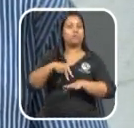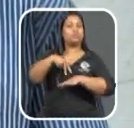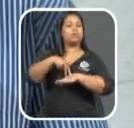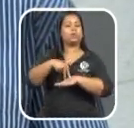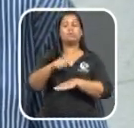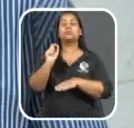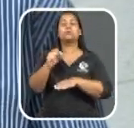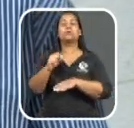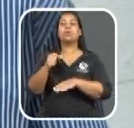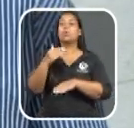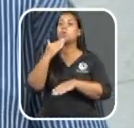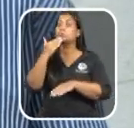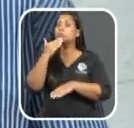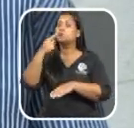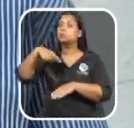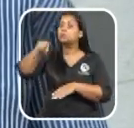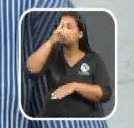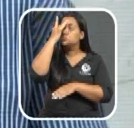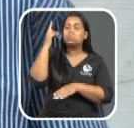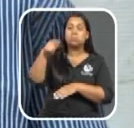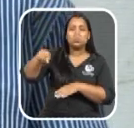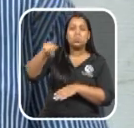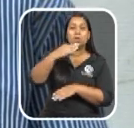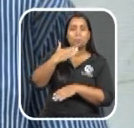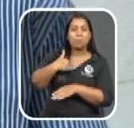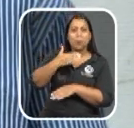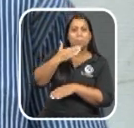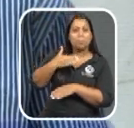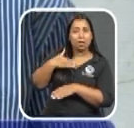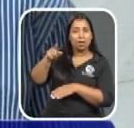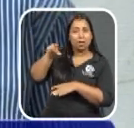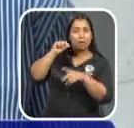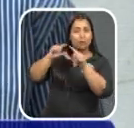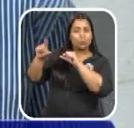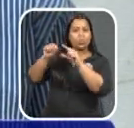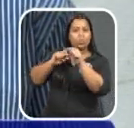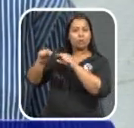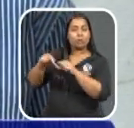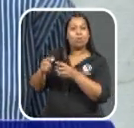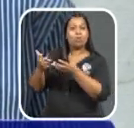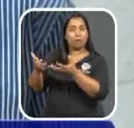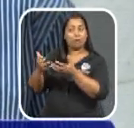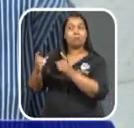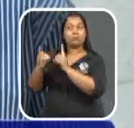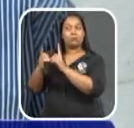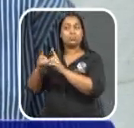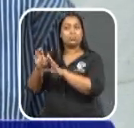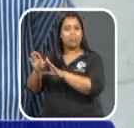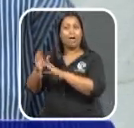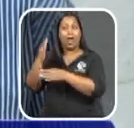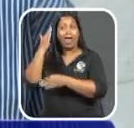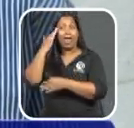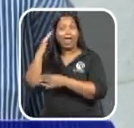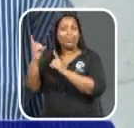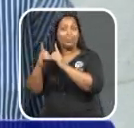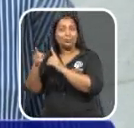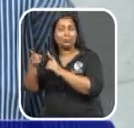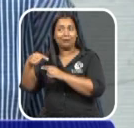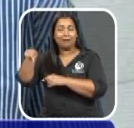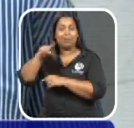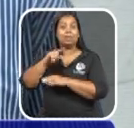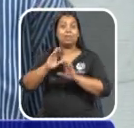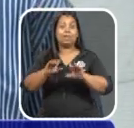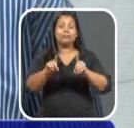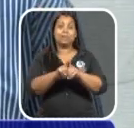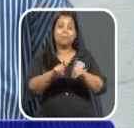poder atender as demandas daquele público que nos elegeu, mas também sem esquecer do complexo